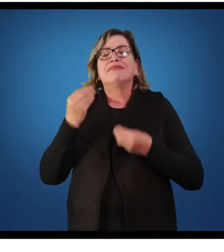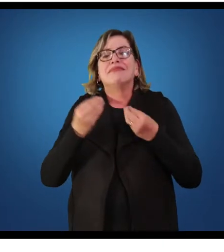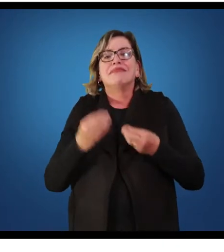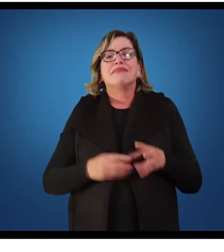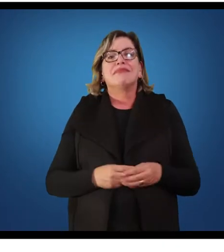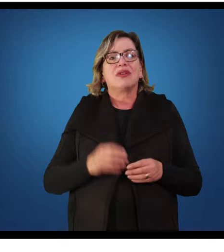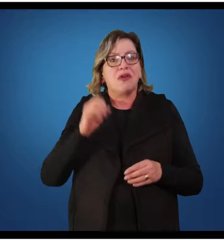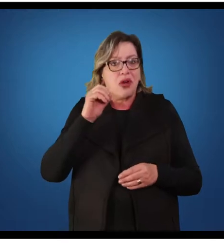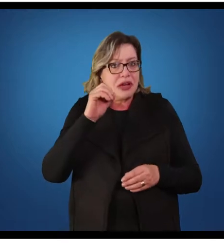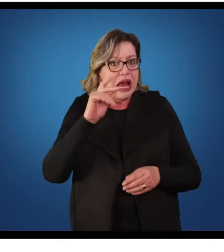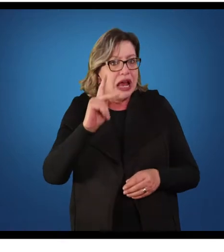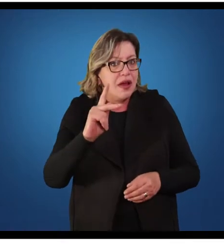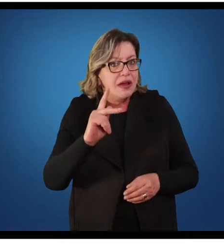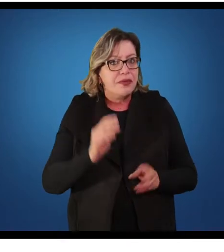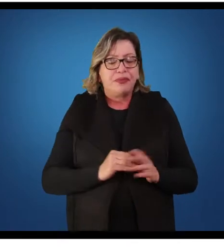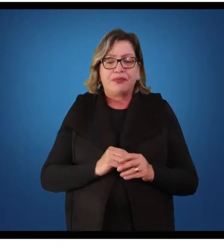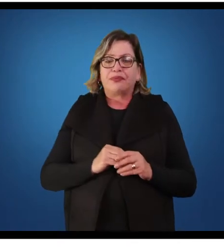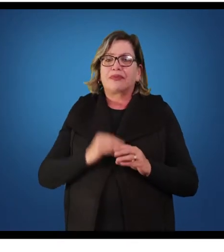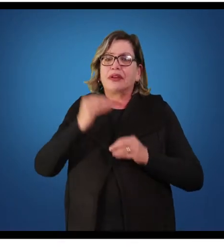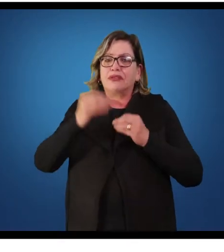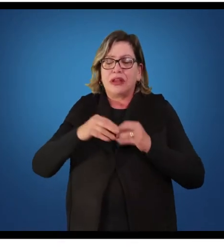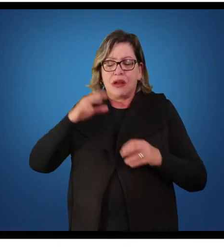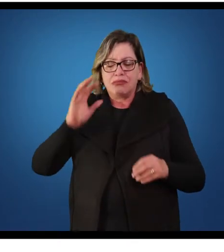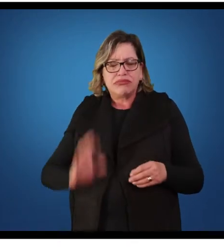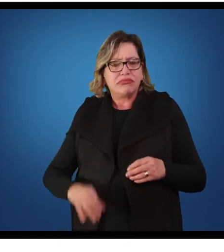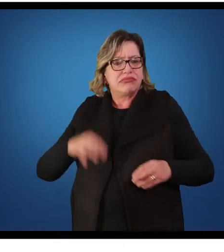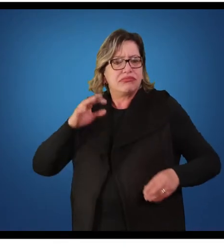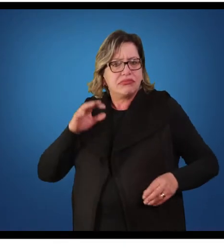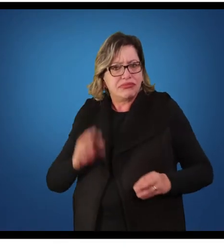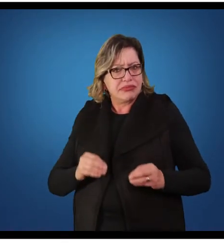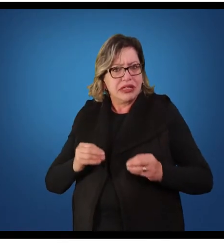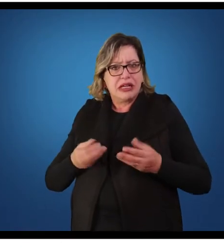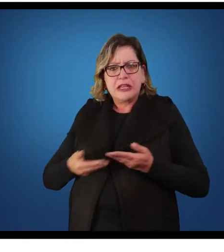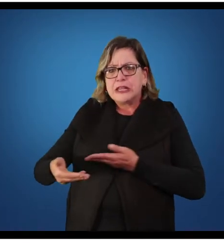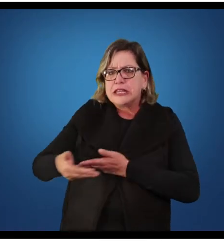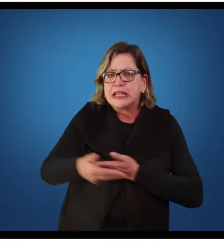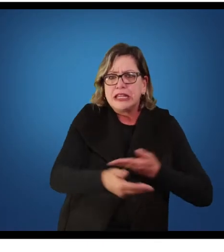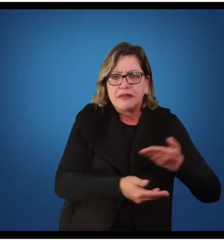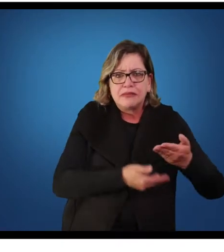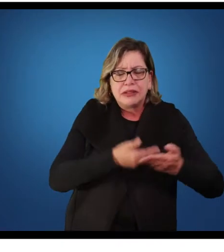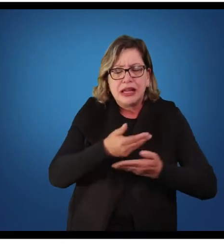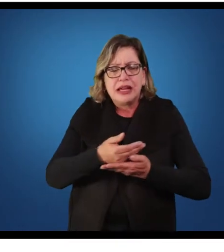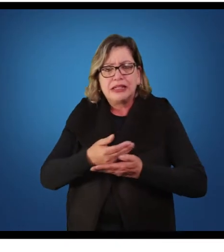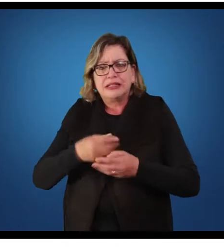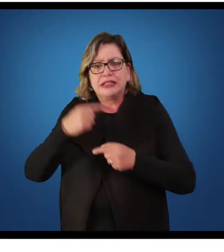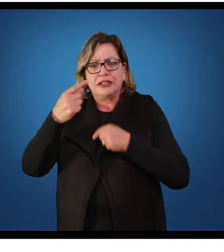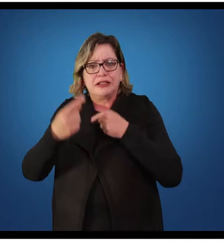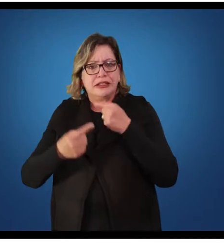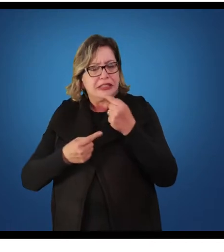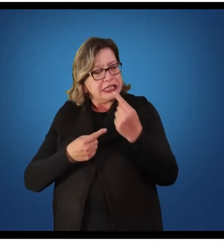Ok? Então você vai quicar, vai driblar